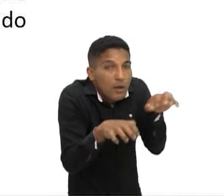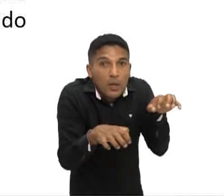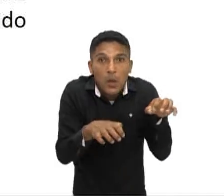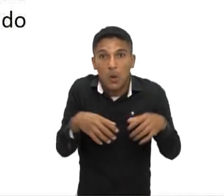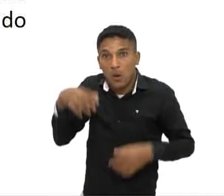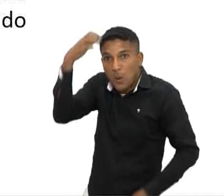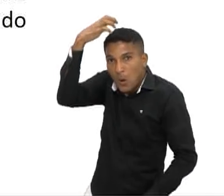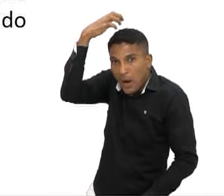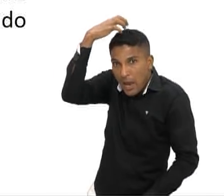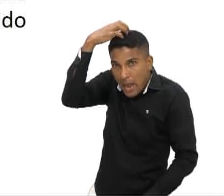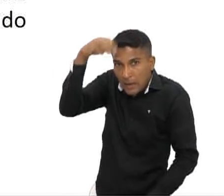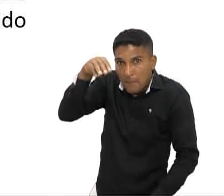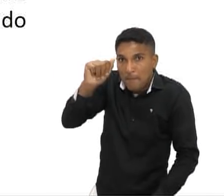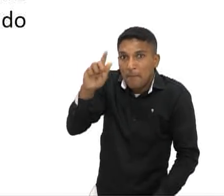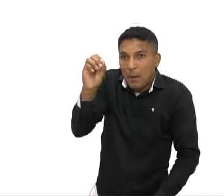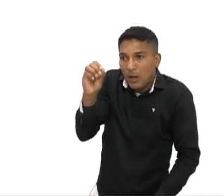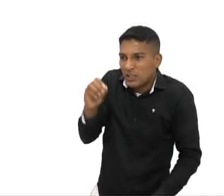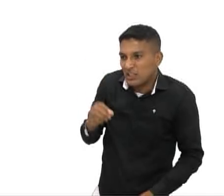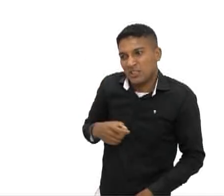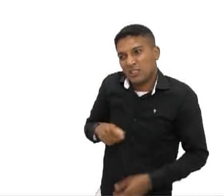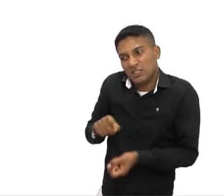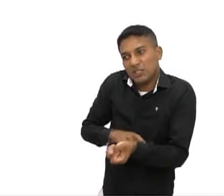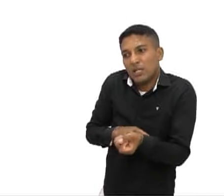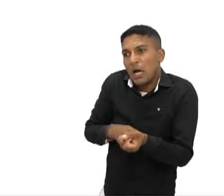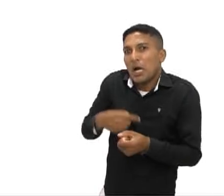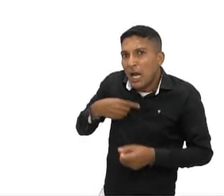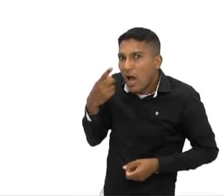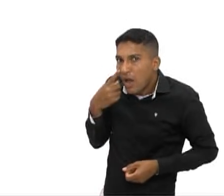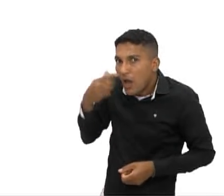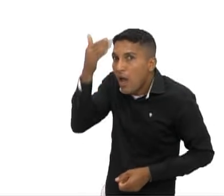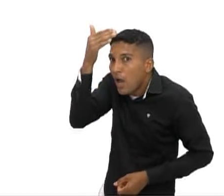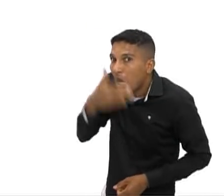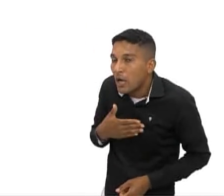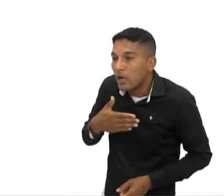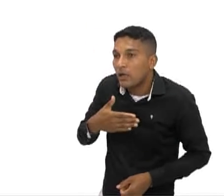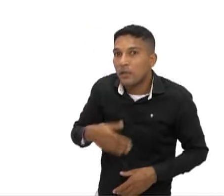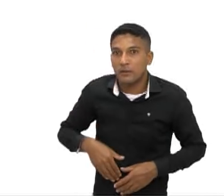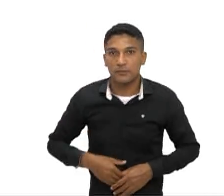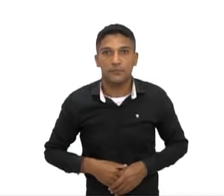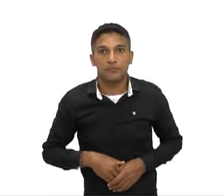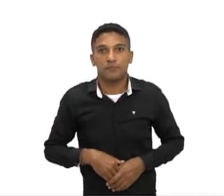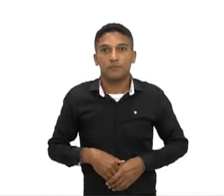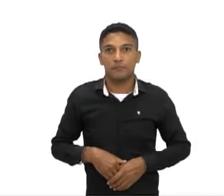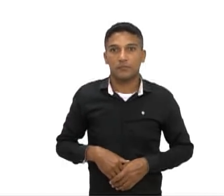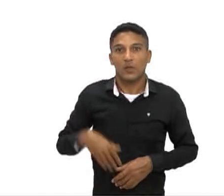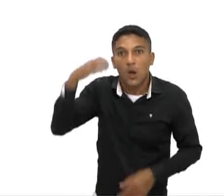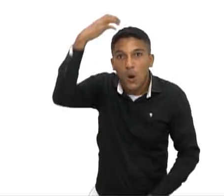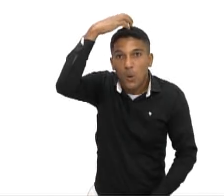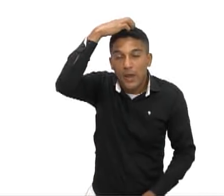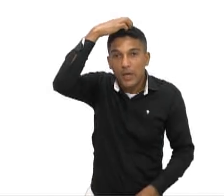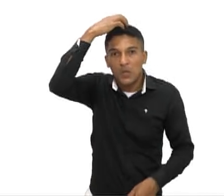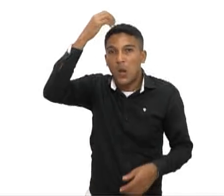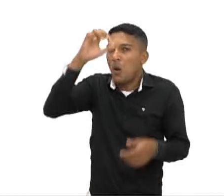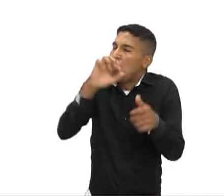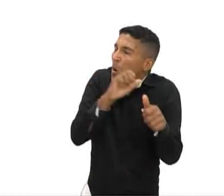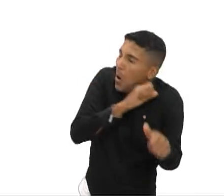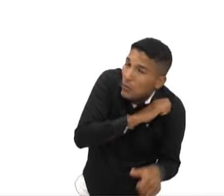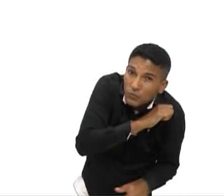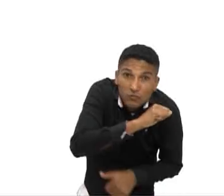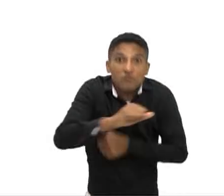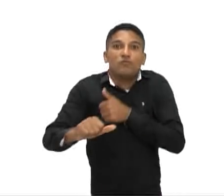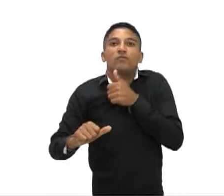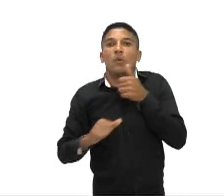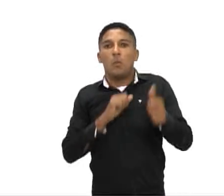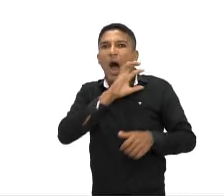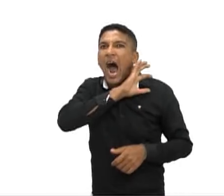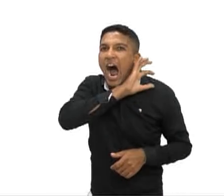mago, irritado com a provocação. Em um instante, no lugar do mago estava um leão rugindo,